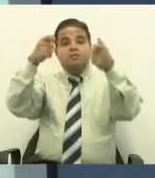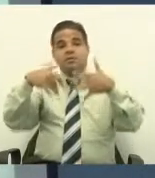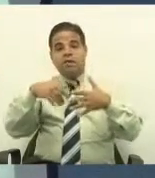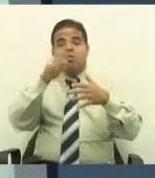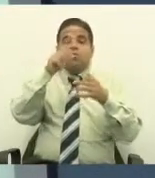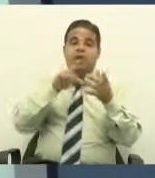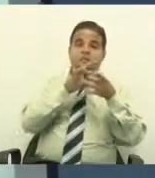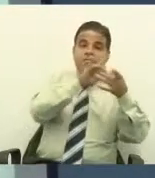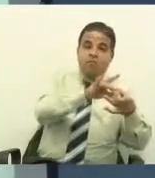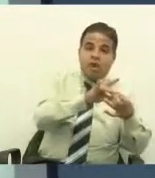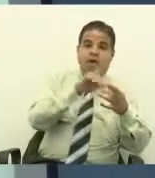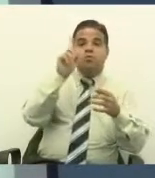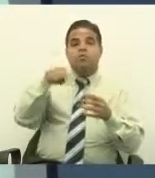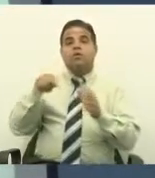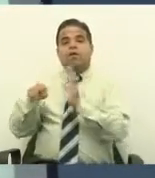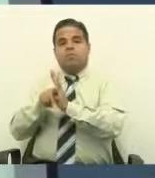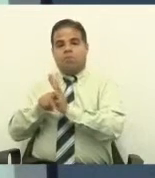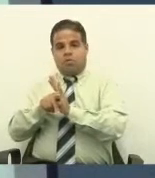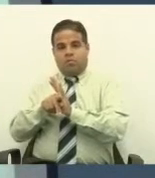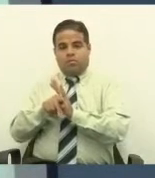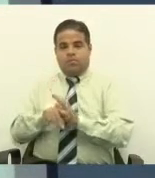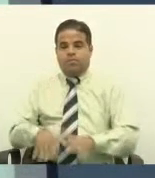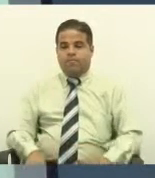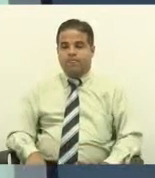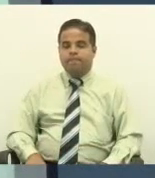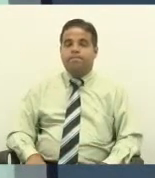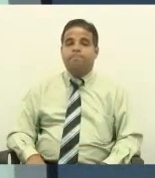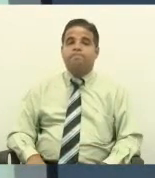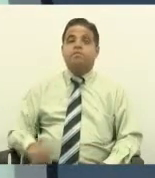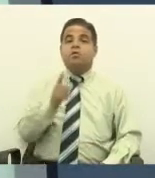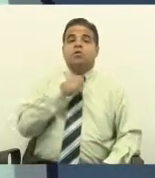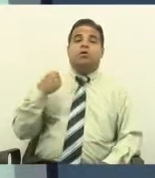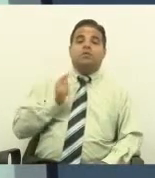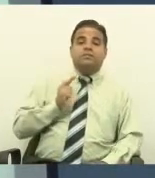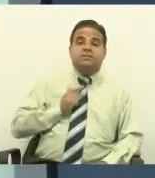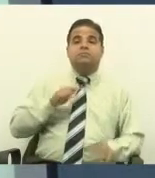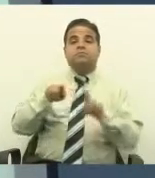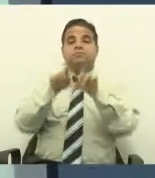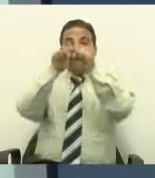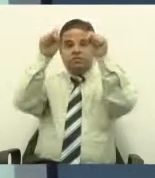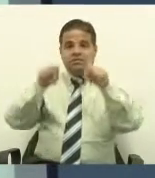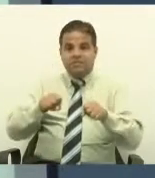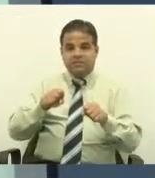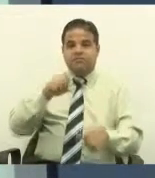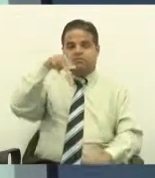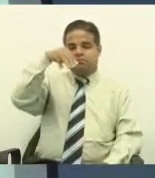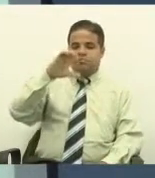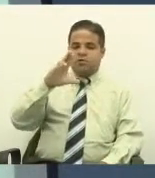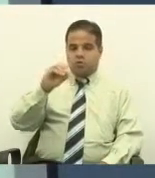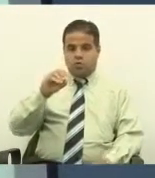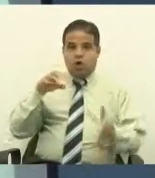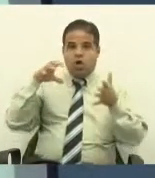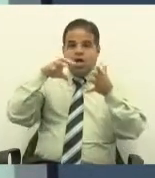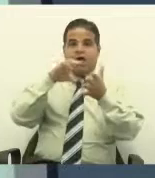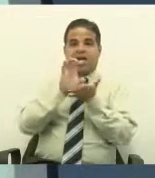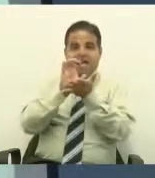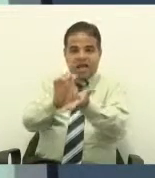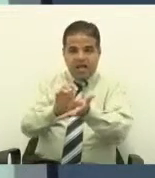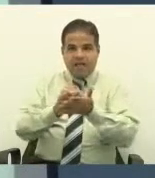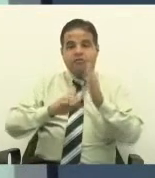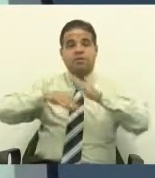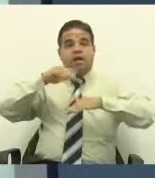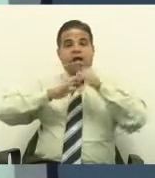recurso vinculado, o que é recurso próprio. Nós temos também o sistema de microcrédito, utilização para as